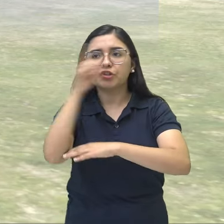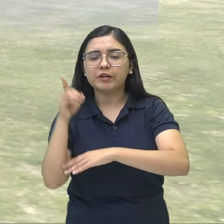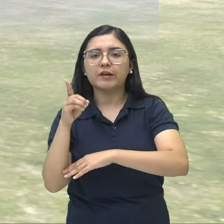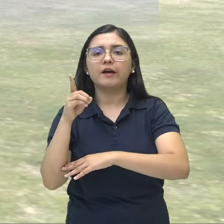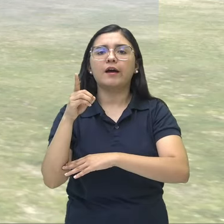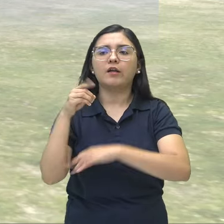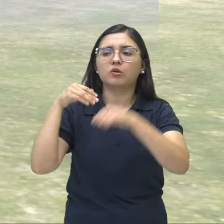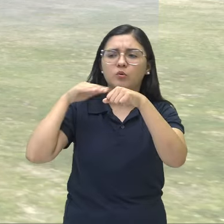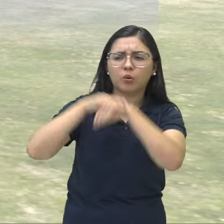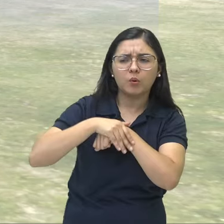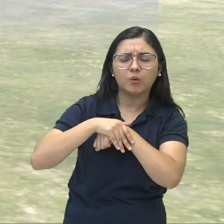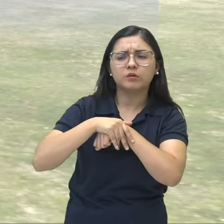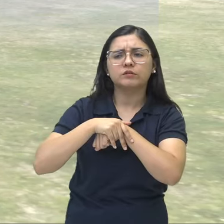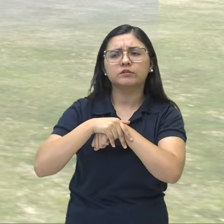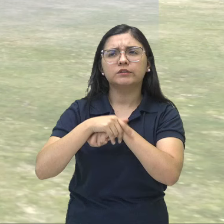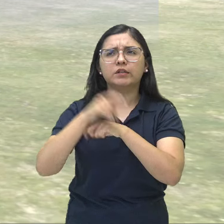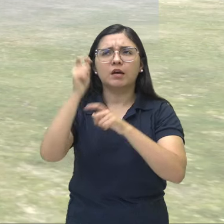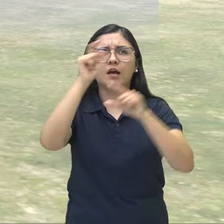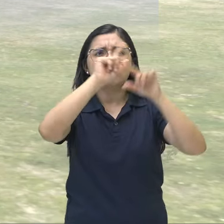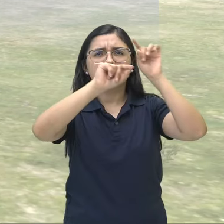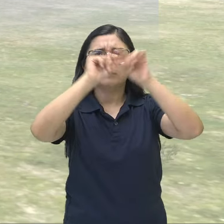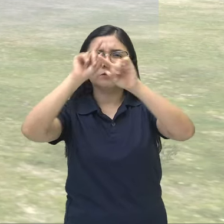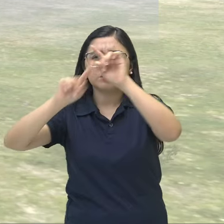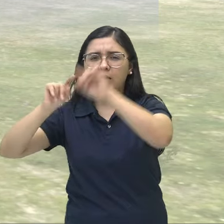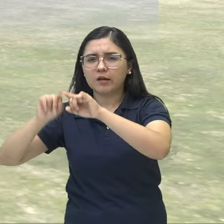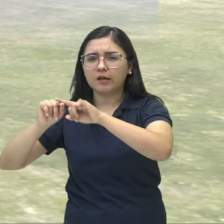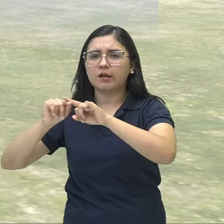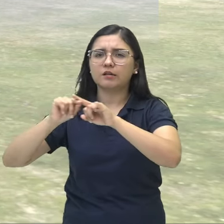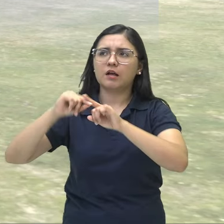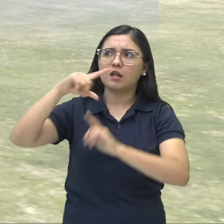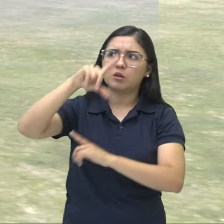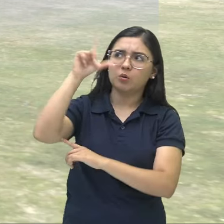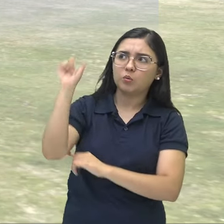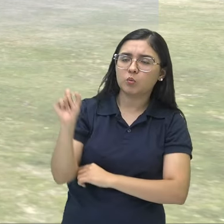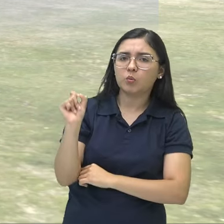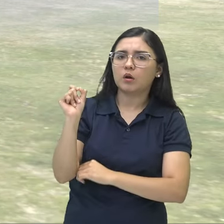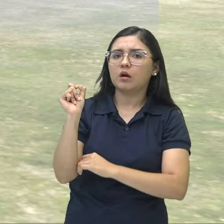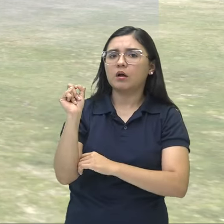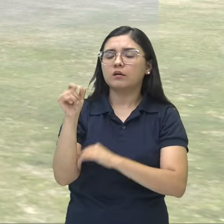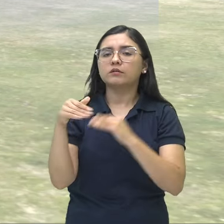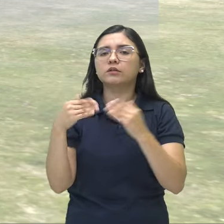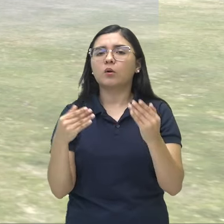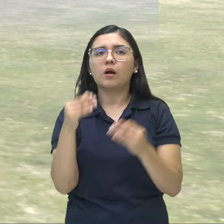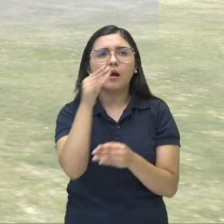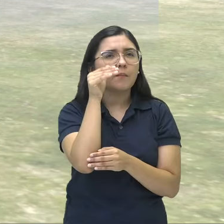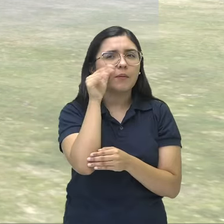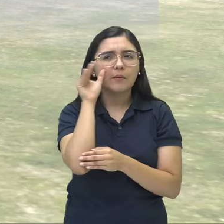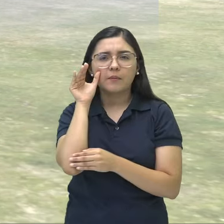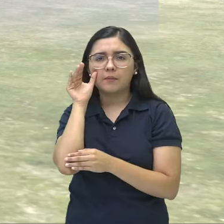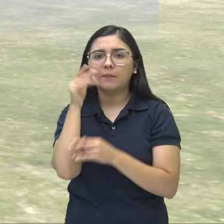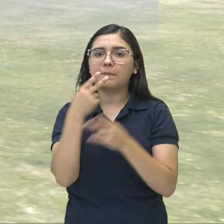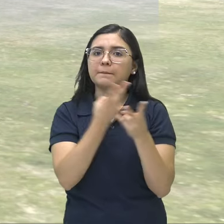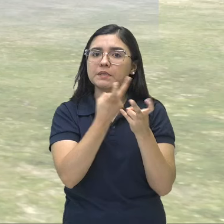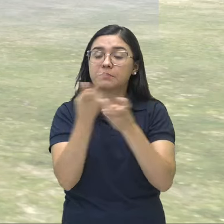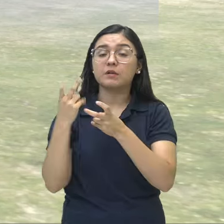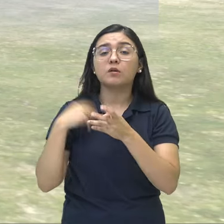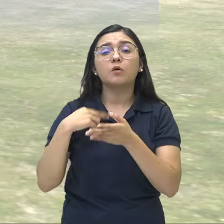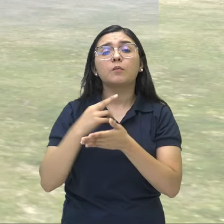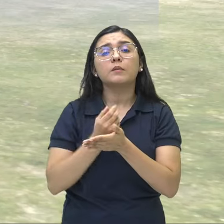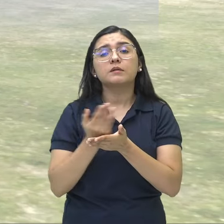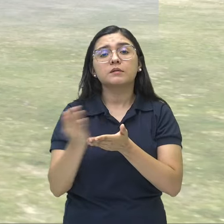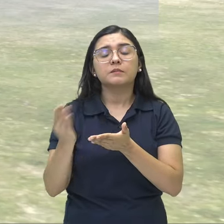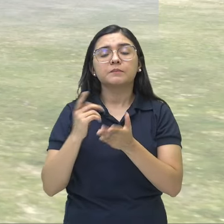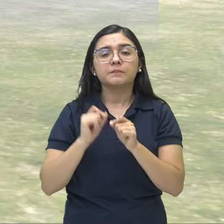observar a noite, começaram a observar as estrelas, as luas. Aí começaram a surgir várias teorias,